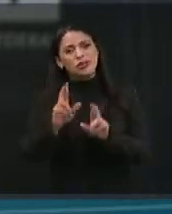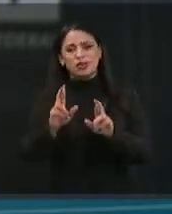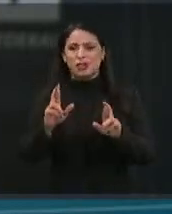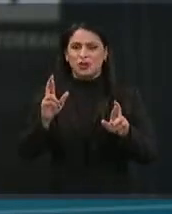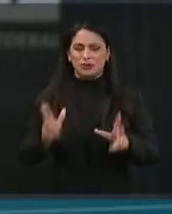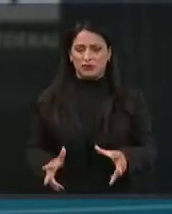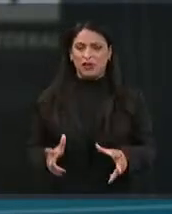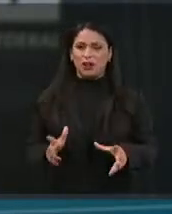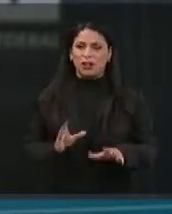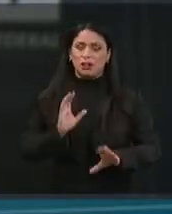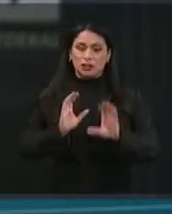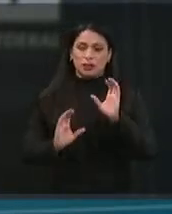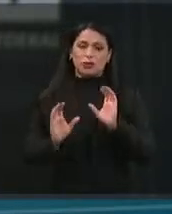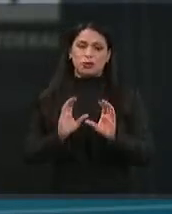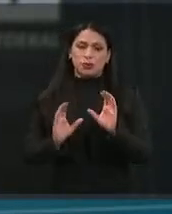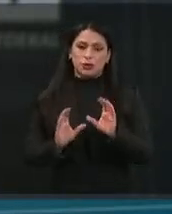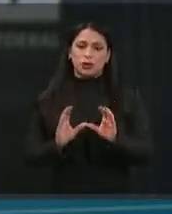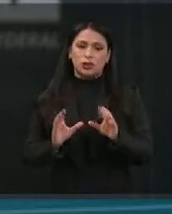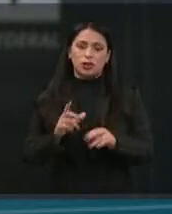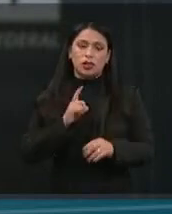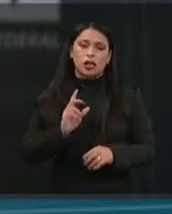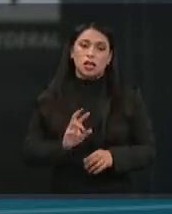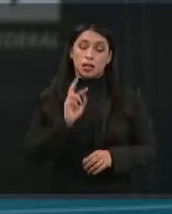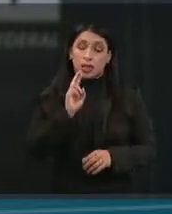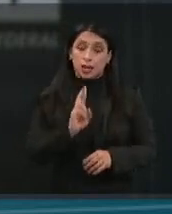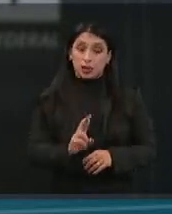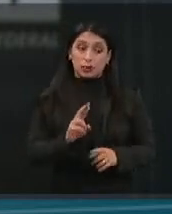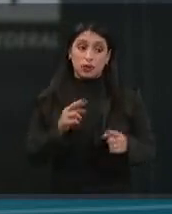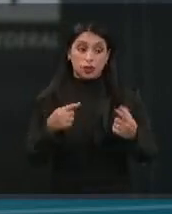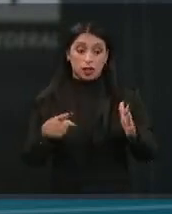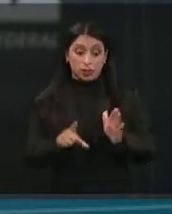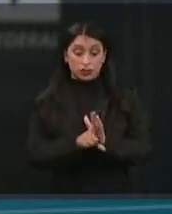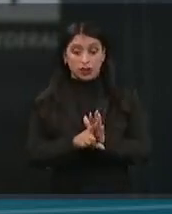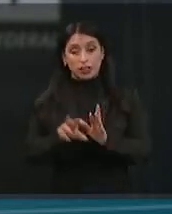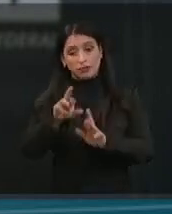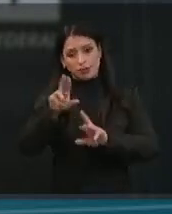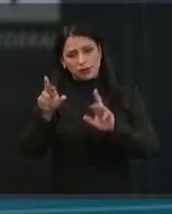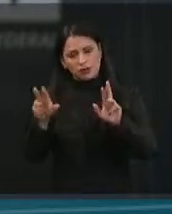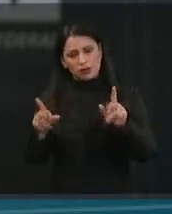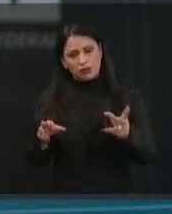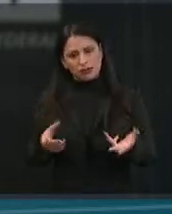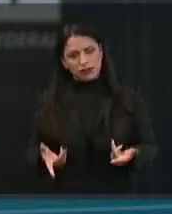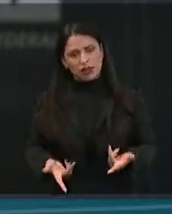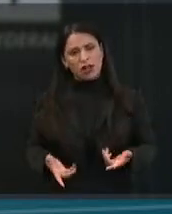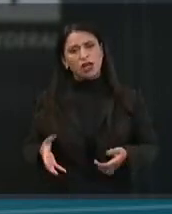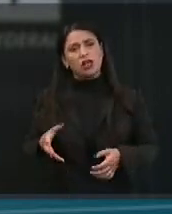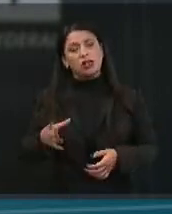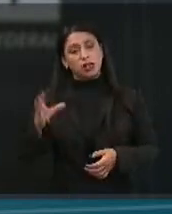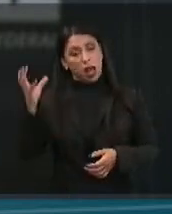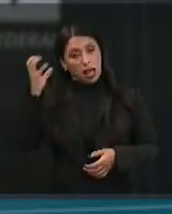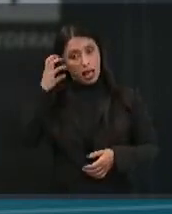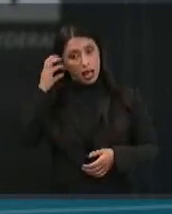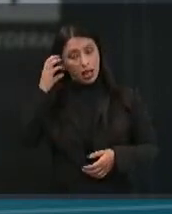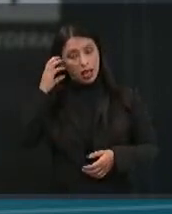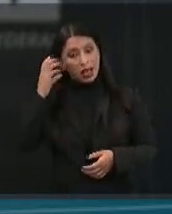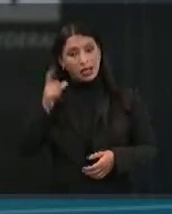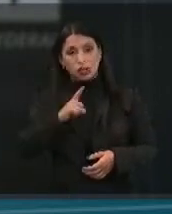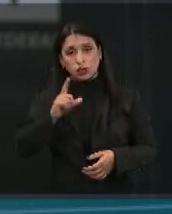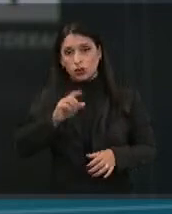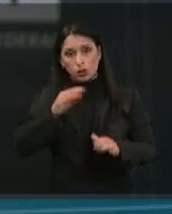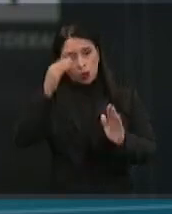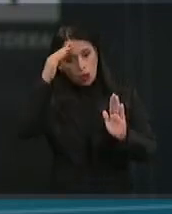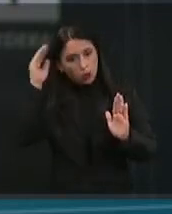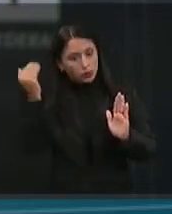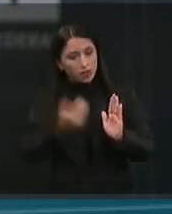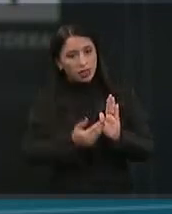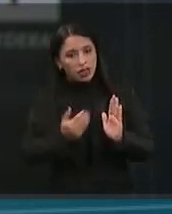meios de comunicação, tanto que respondem a obrigações legais diversas. A radiodifusão, por exemplo, não é obrigada a seguir o artigo 15 do Marco